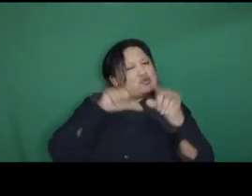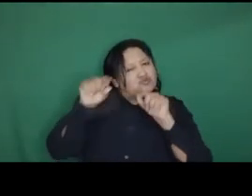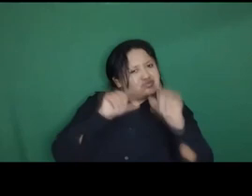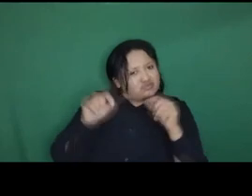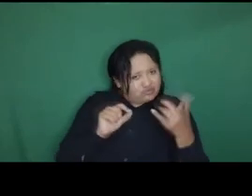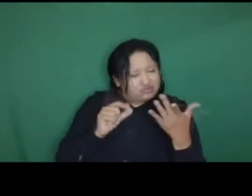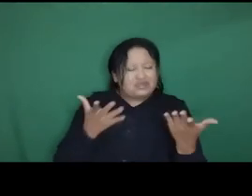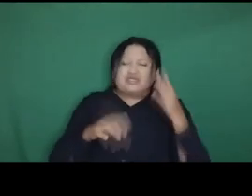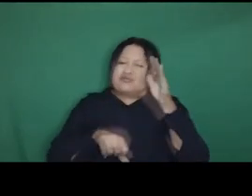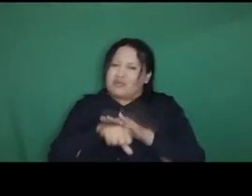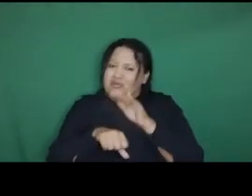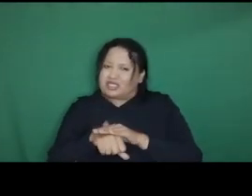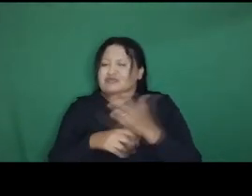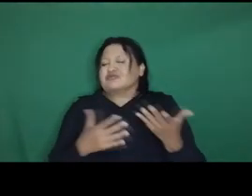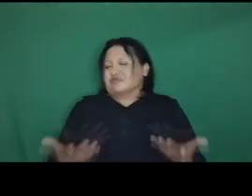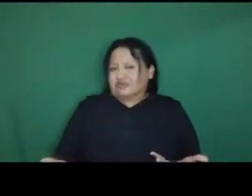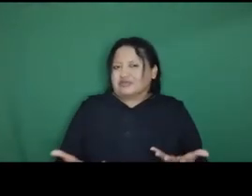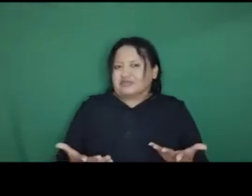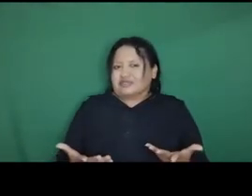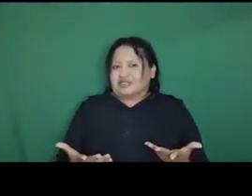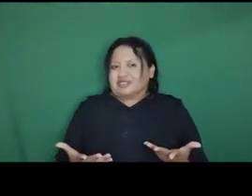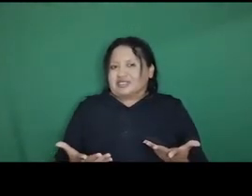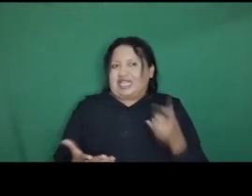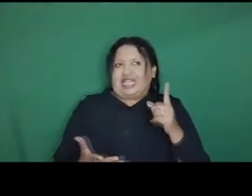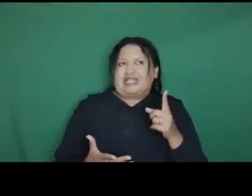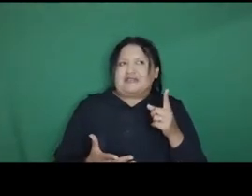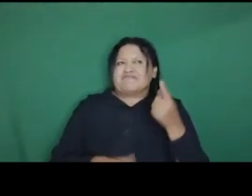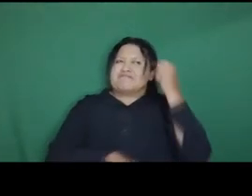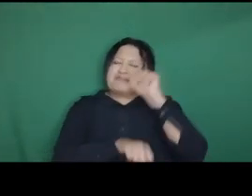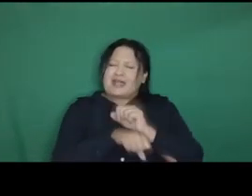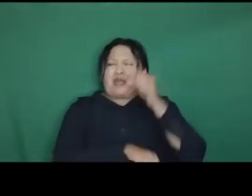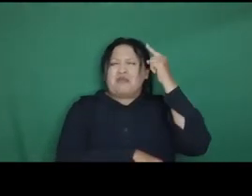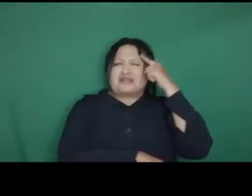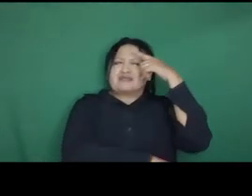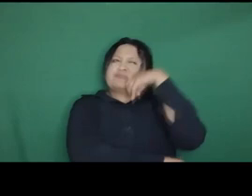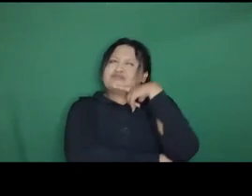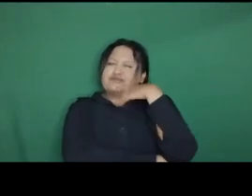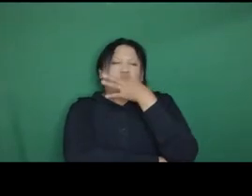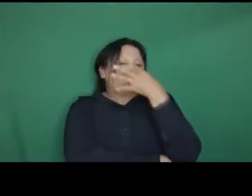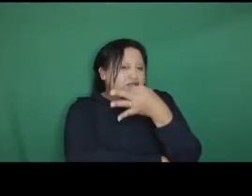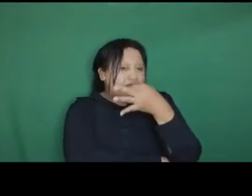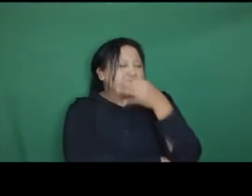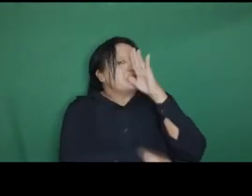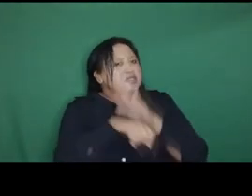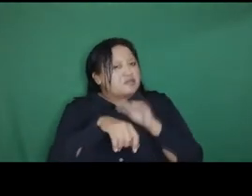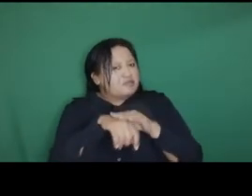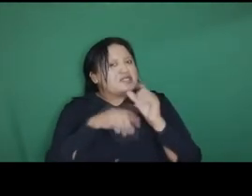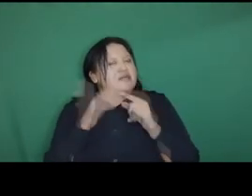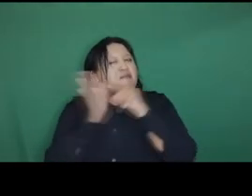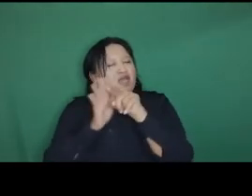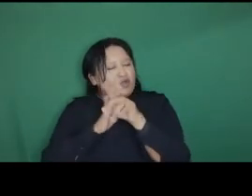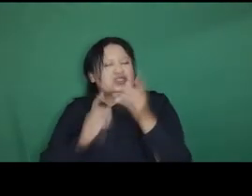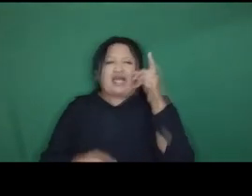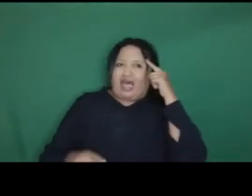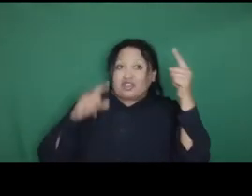realmente e solicitar recurso então fica também aí a dica para vocês estarem atentos tá para a